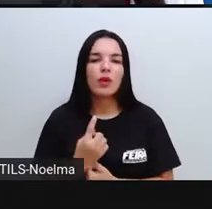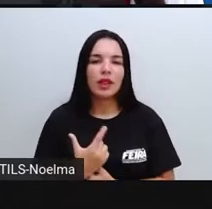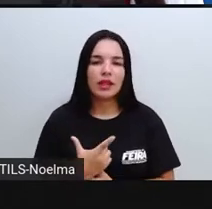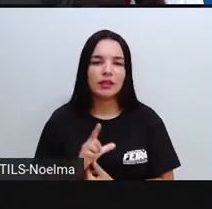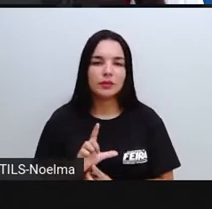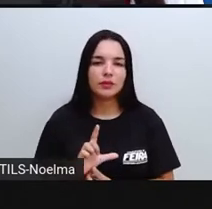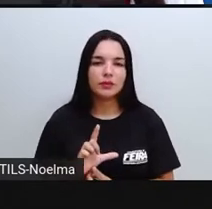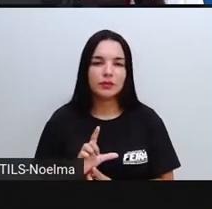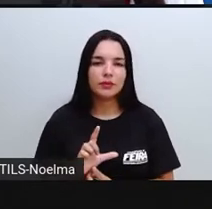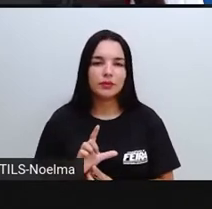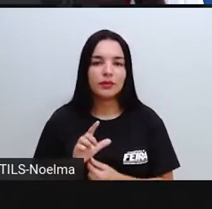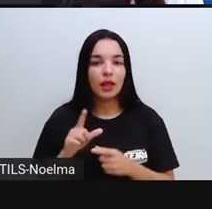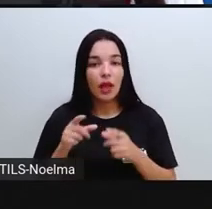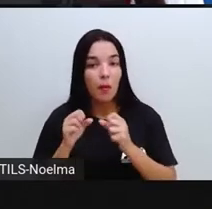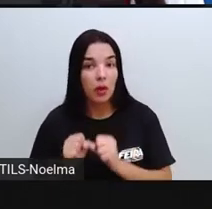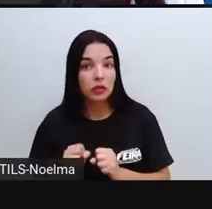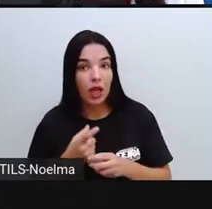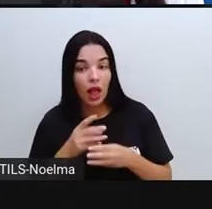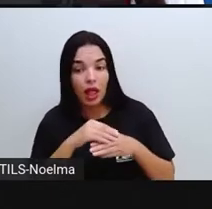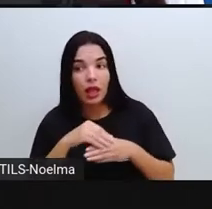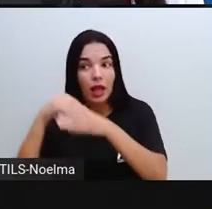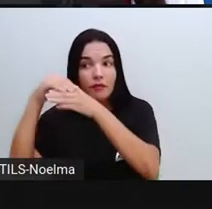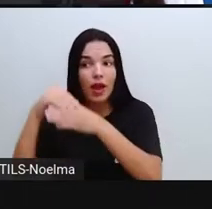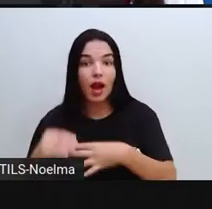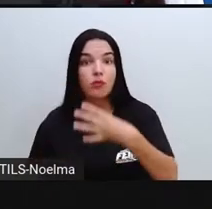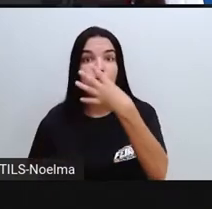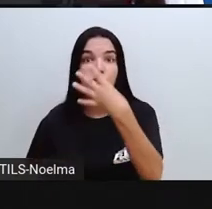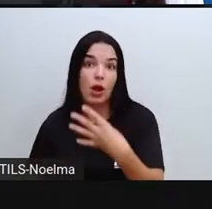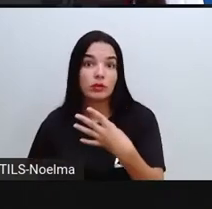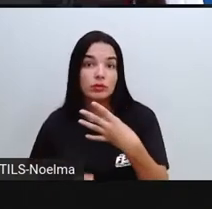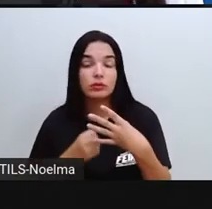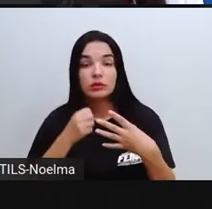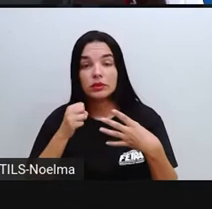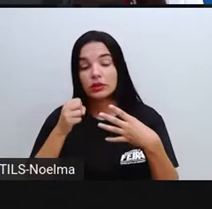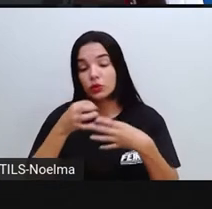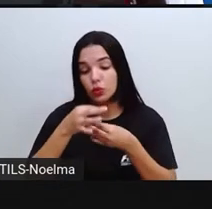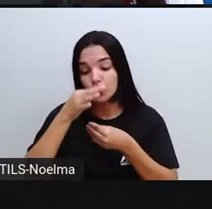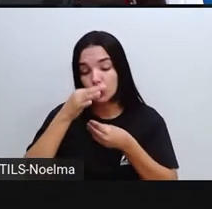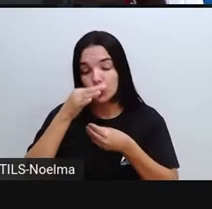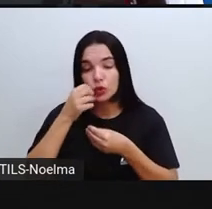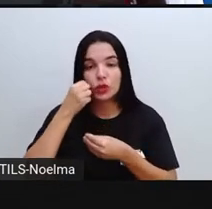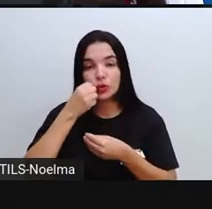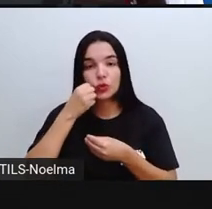a 1 litro. Então, ela pode levar 4 caixas de suco de maçã.